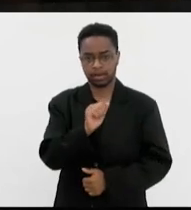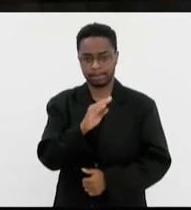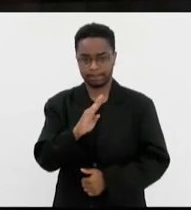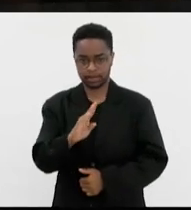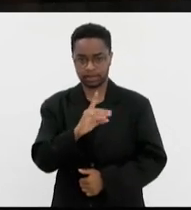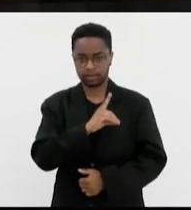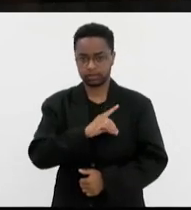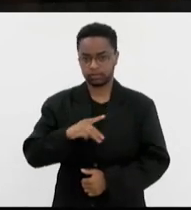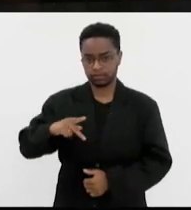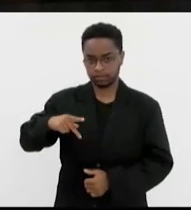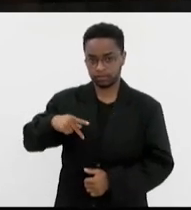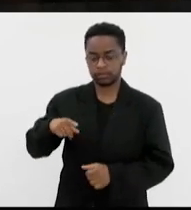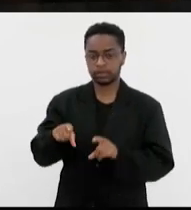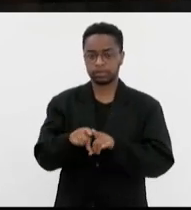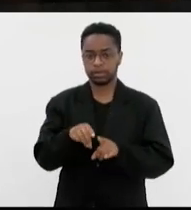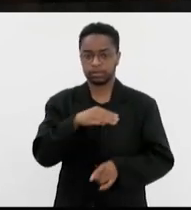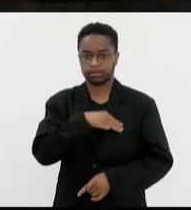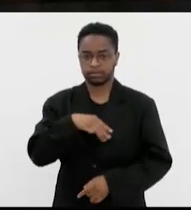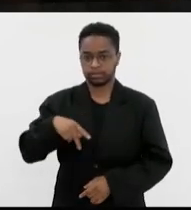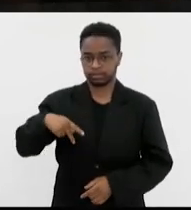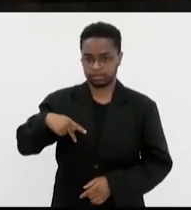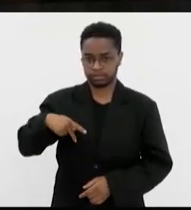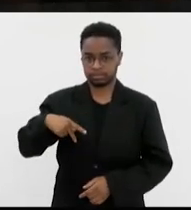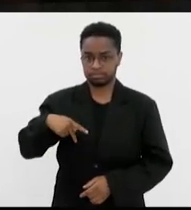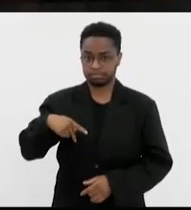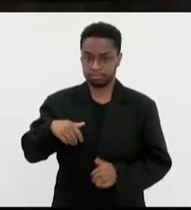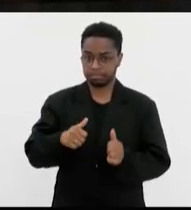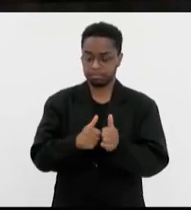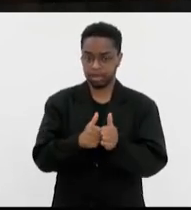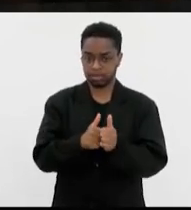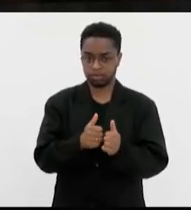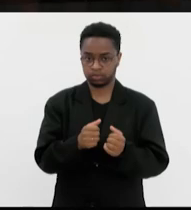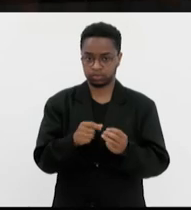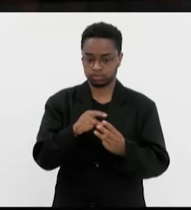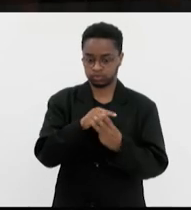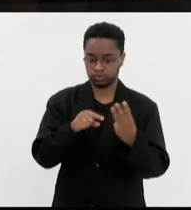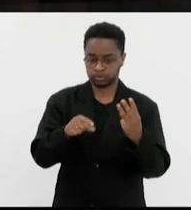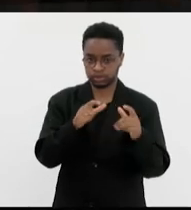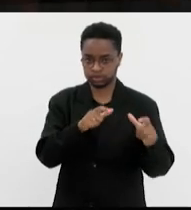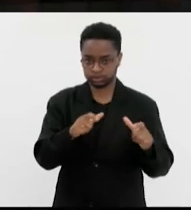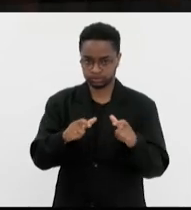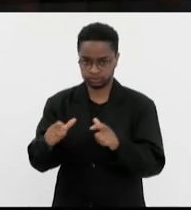e o Ministério Público. Talvez seja